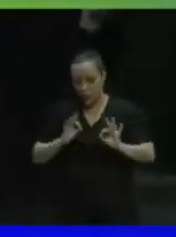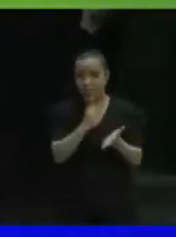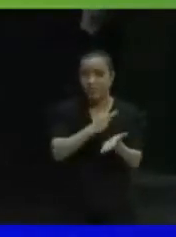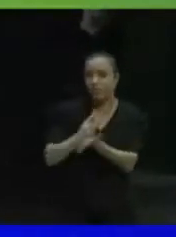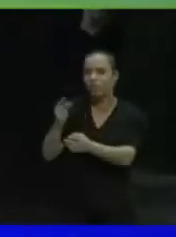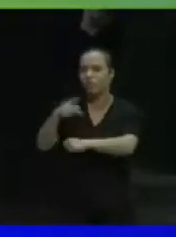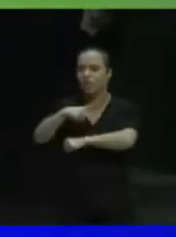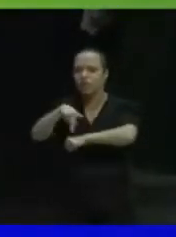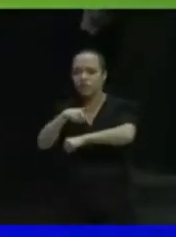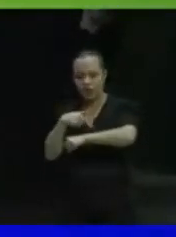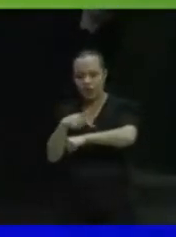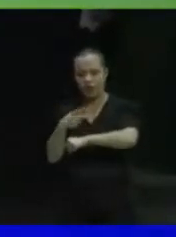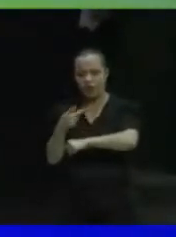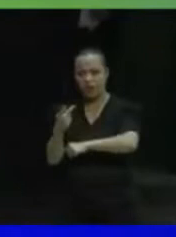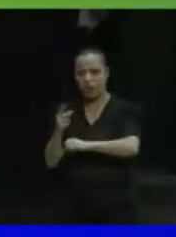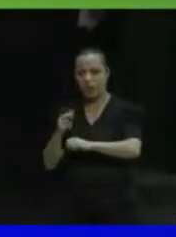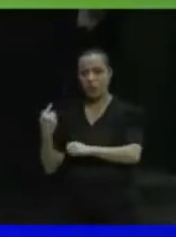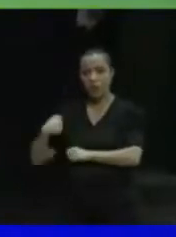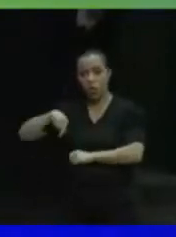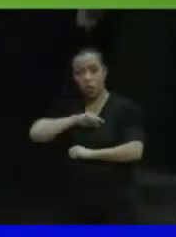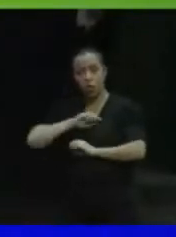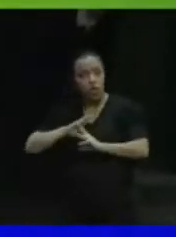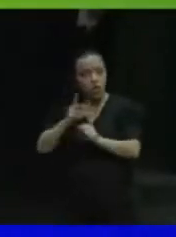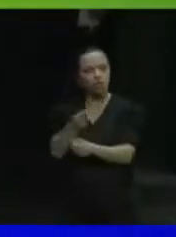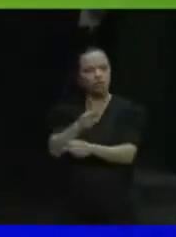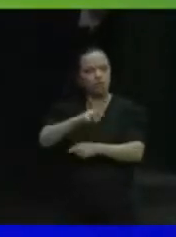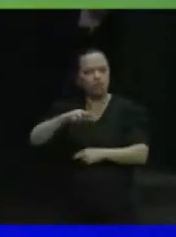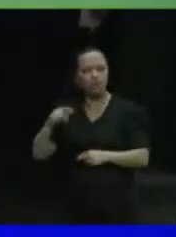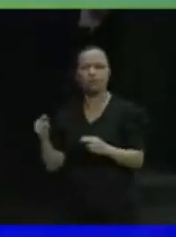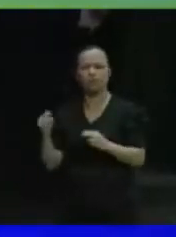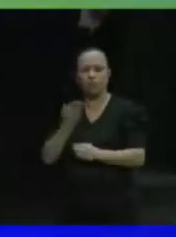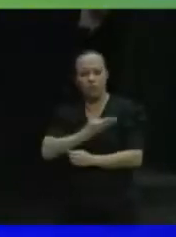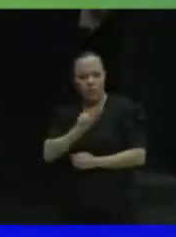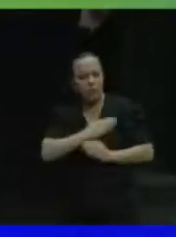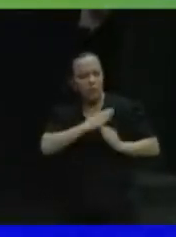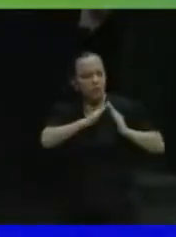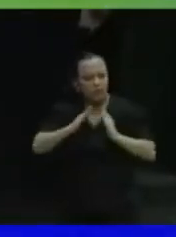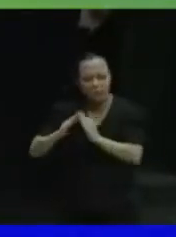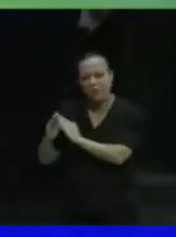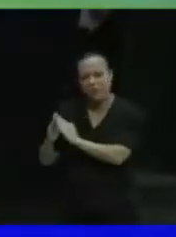somos todos irmãos, amigos e vizinhos. Podemos até